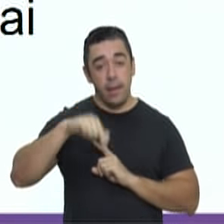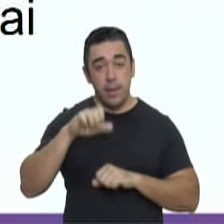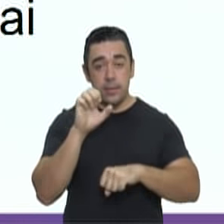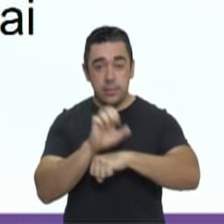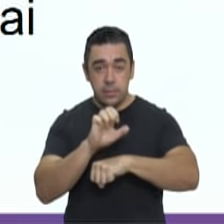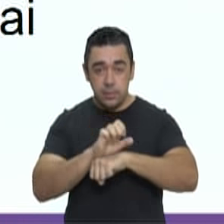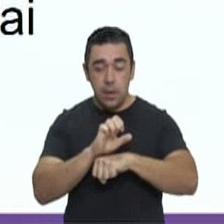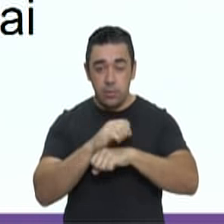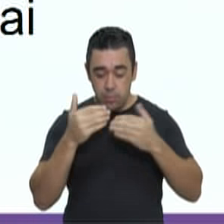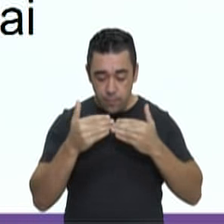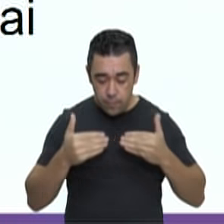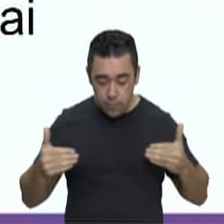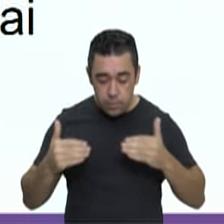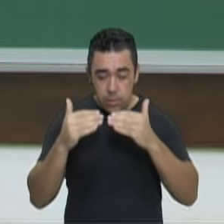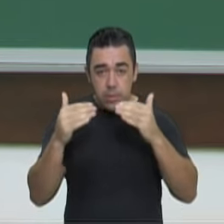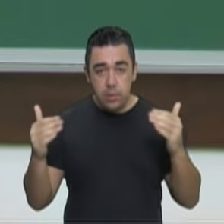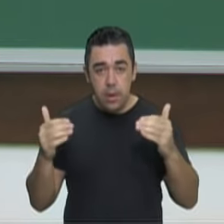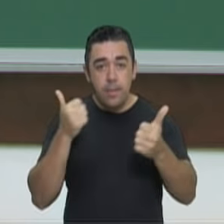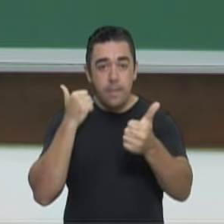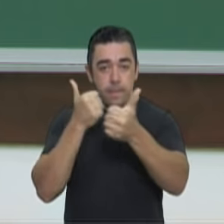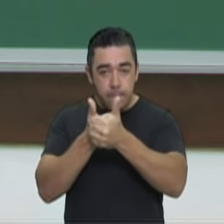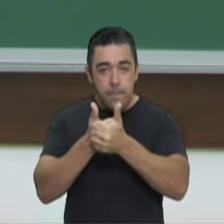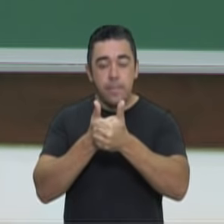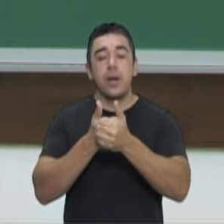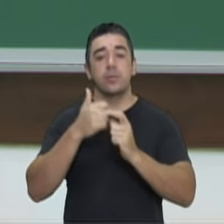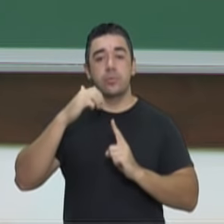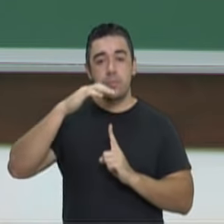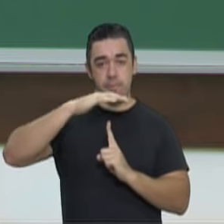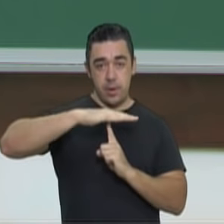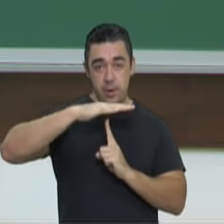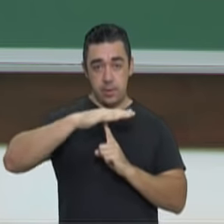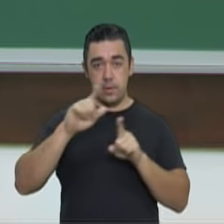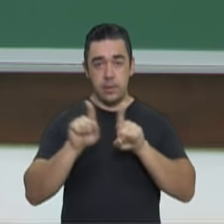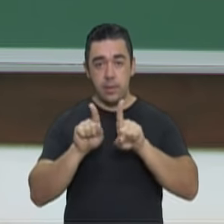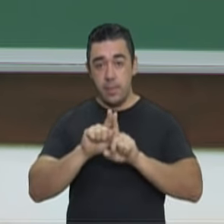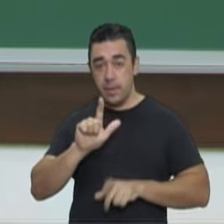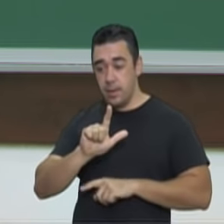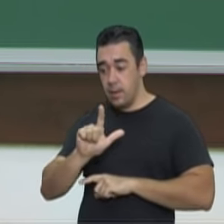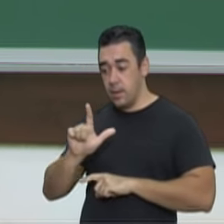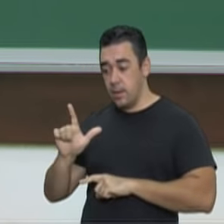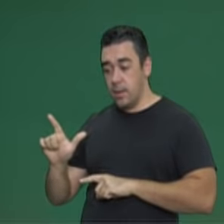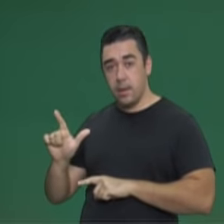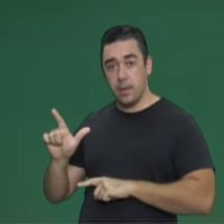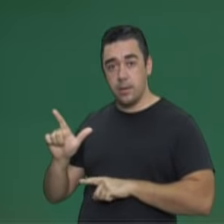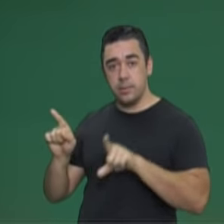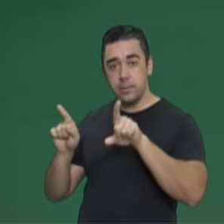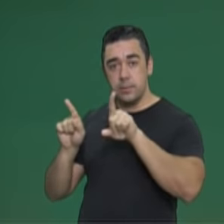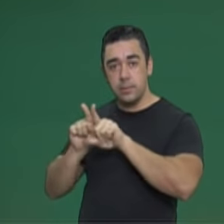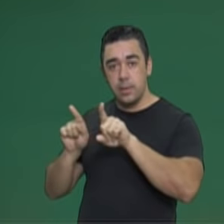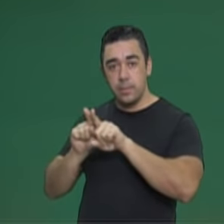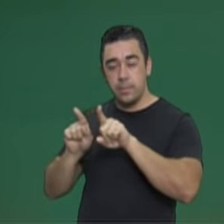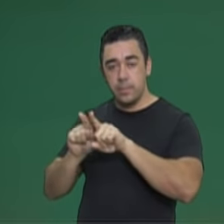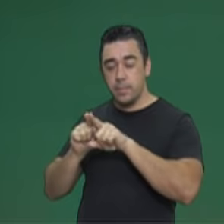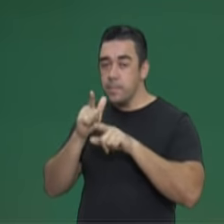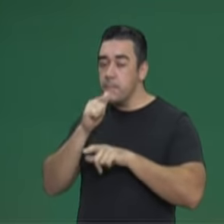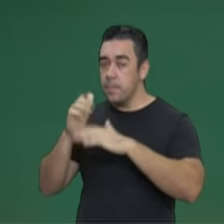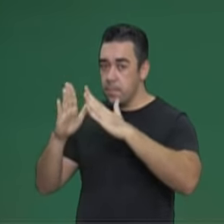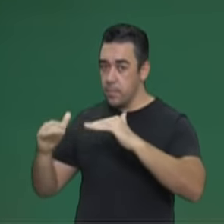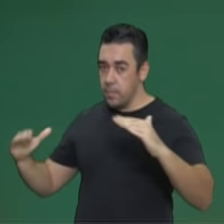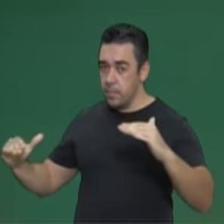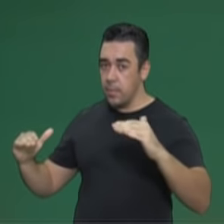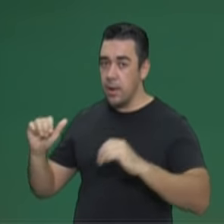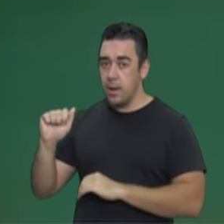fronteira direta com o estado do Paraná. Além disso, na porção leste, nós temos o Oceano Atlântico, que